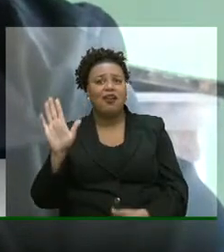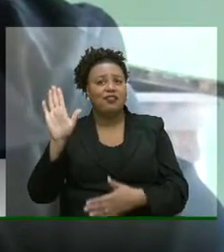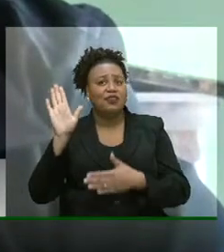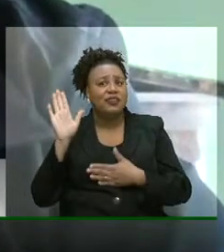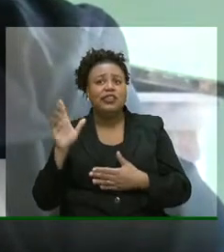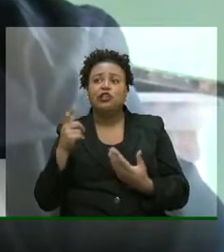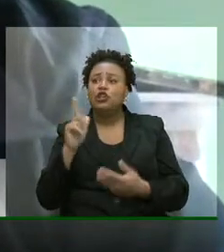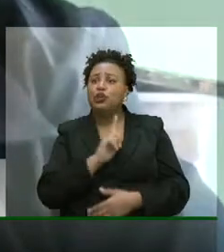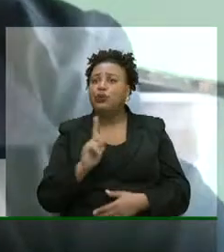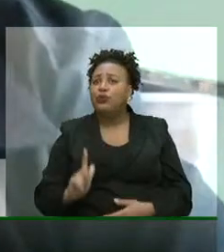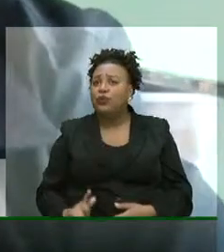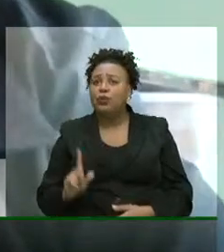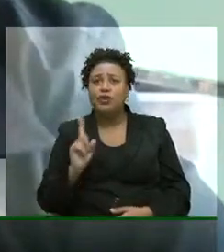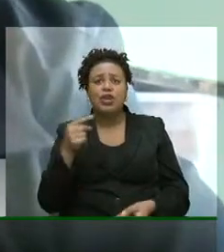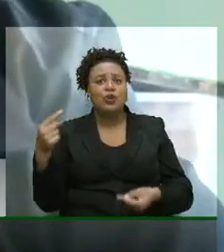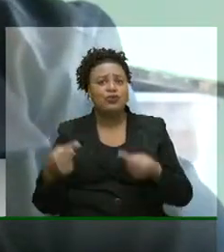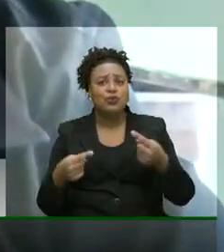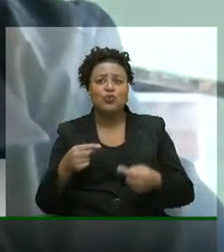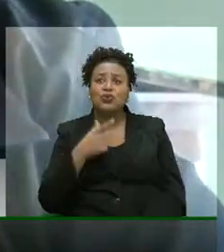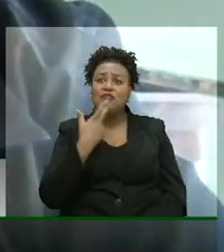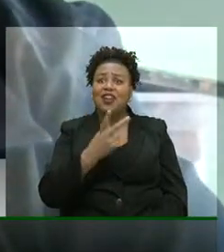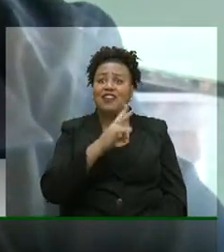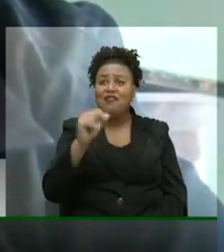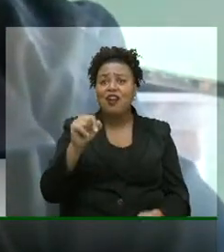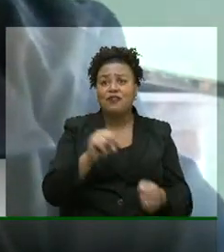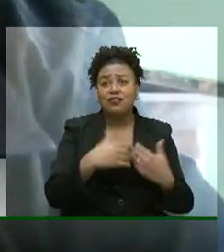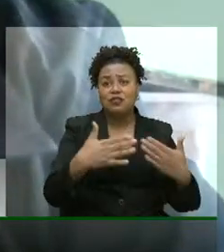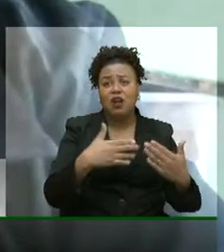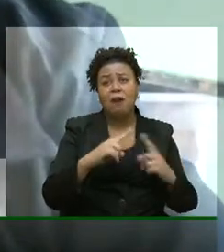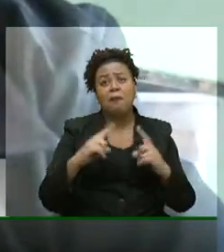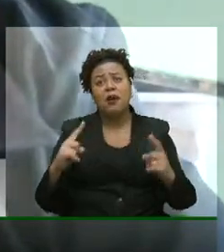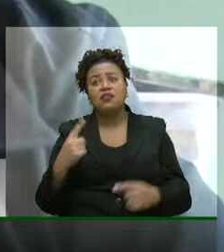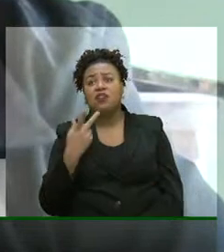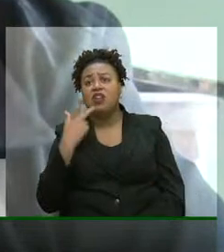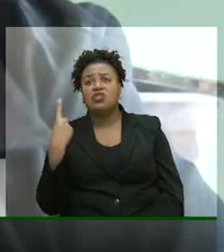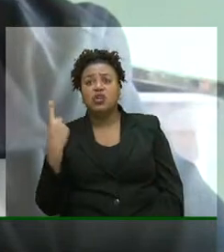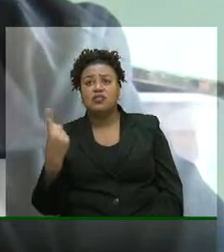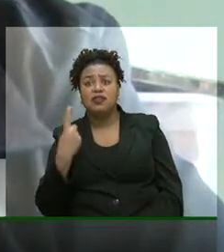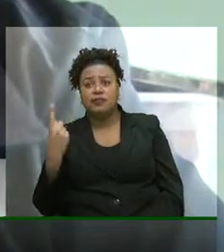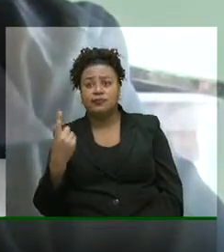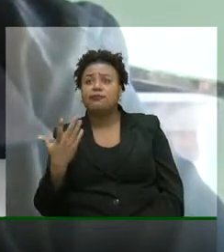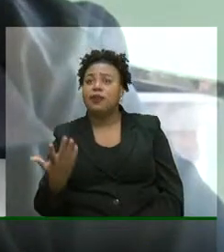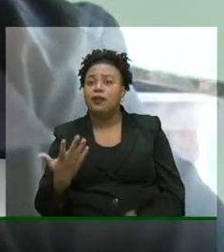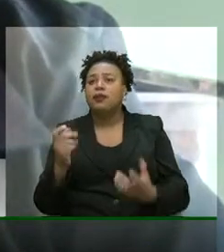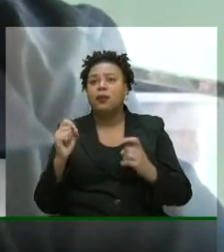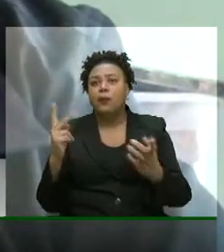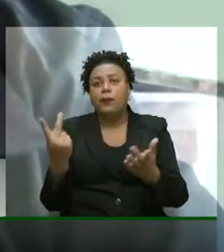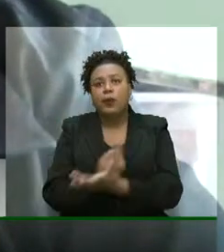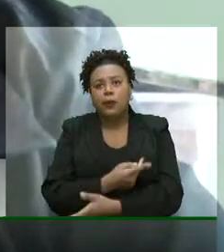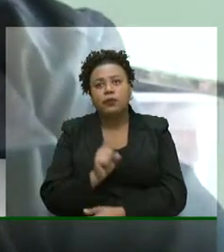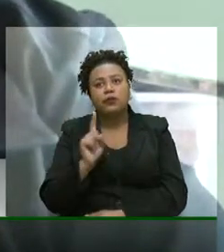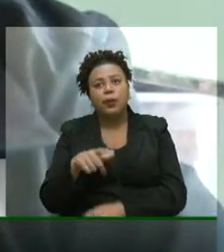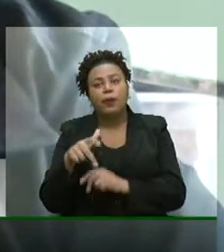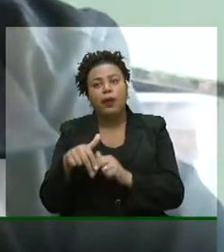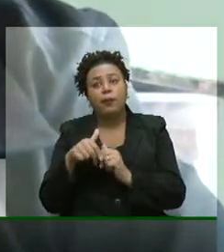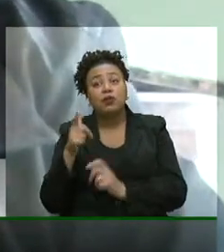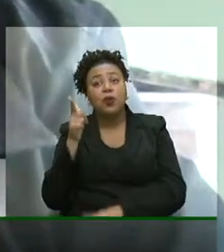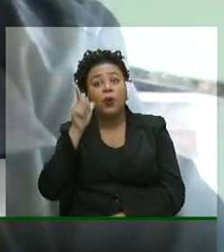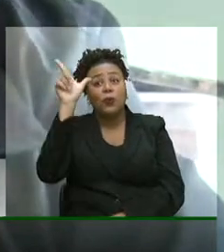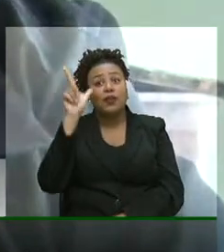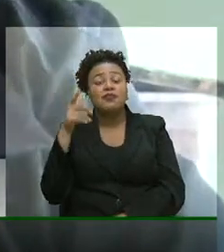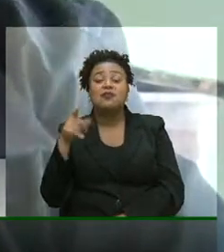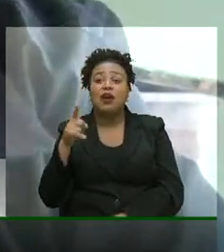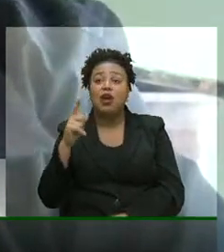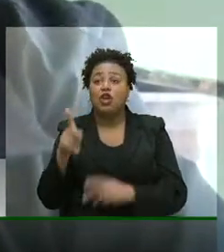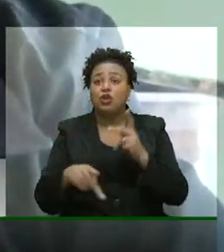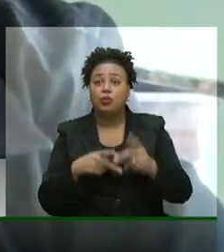que diz que faz diálogo, mas faz um diálogo de uma perna só. Então, acho que o que aconteceu é fruto e conquista da luta